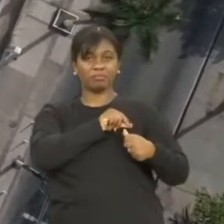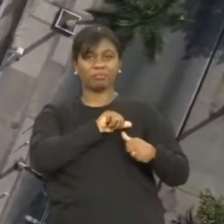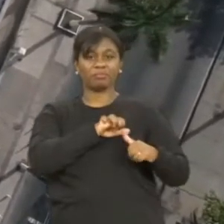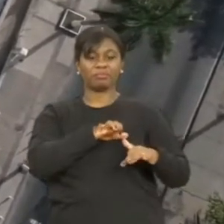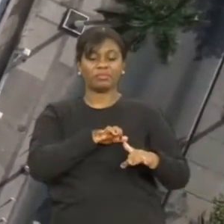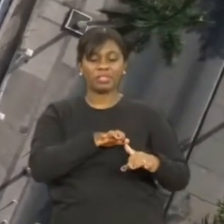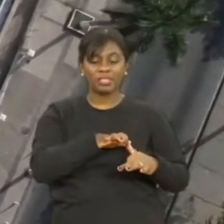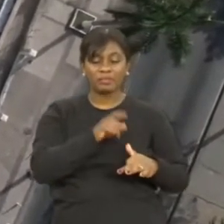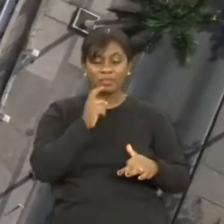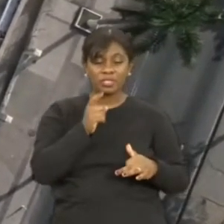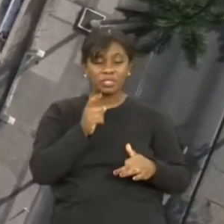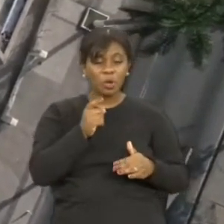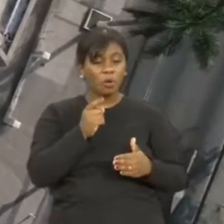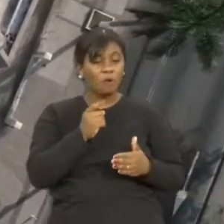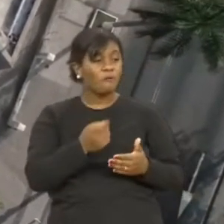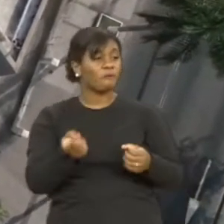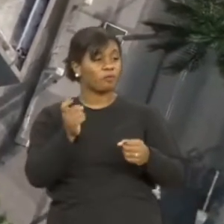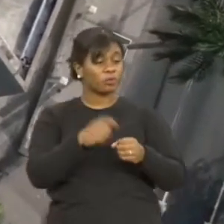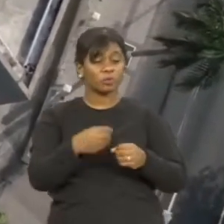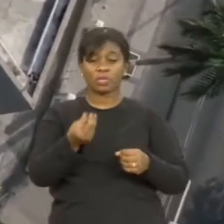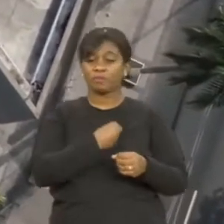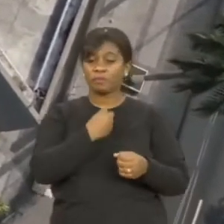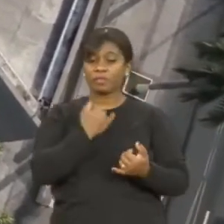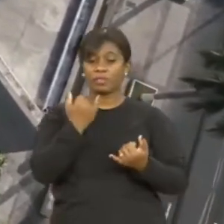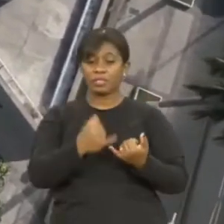e você voltou a viver igual um incrédulo.